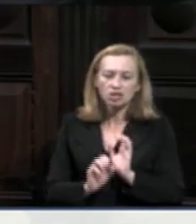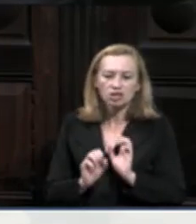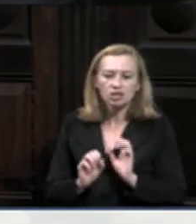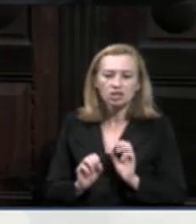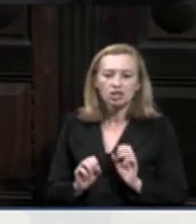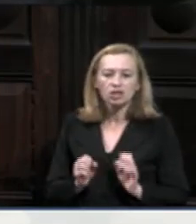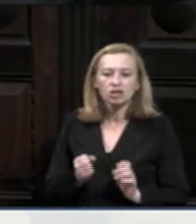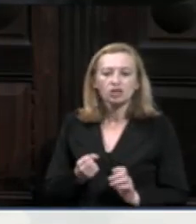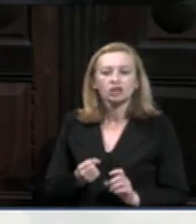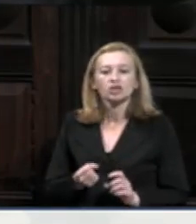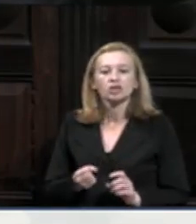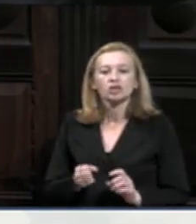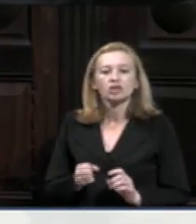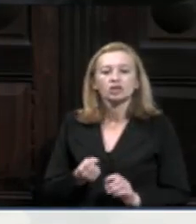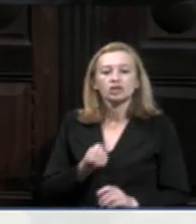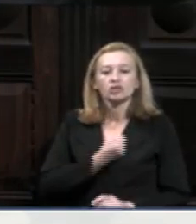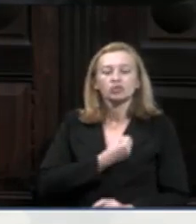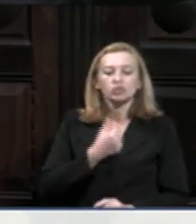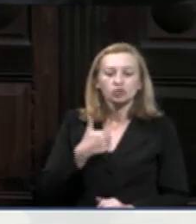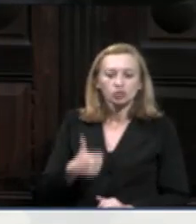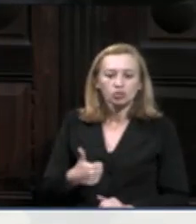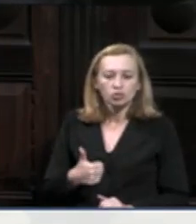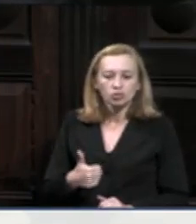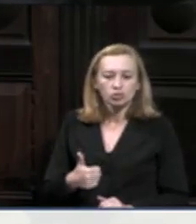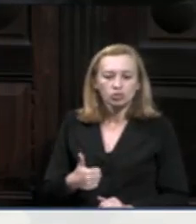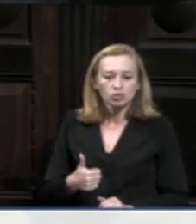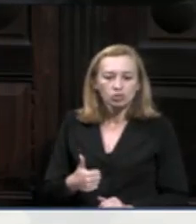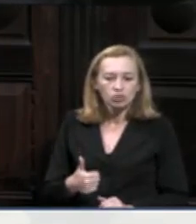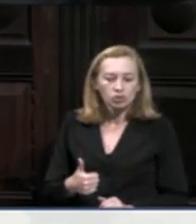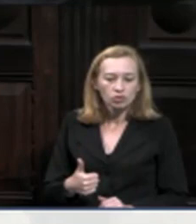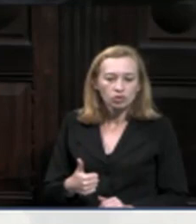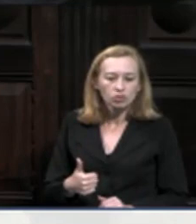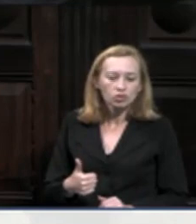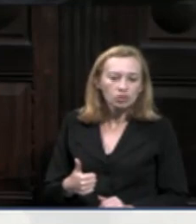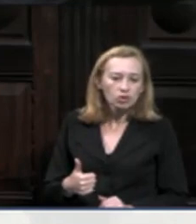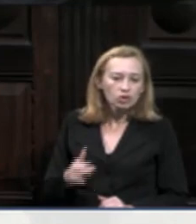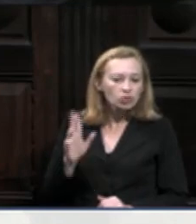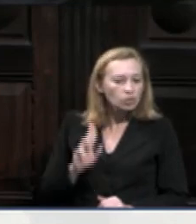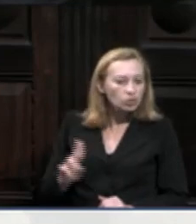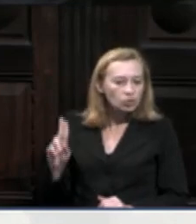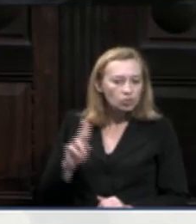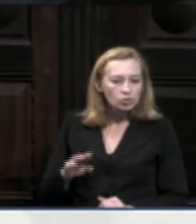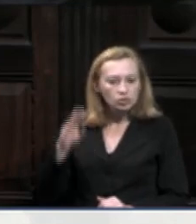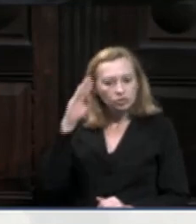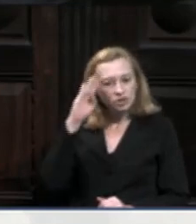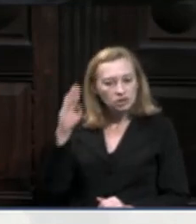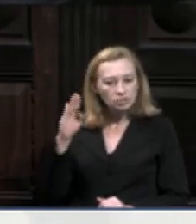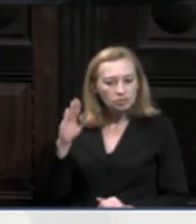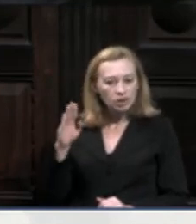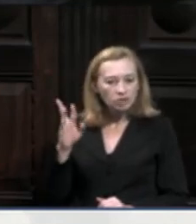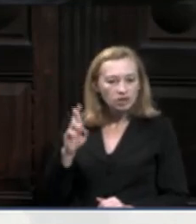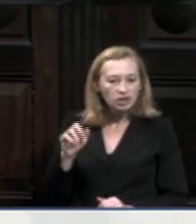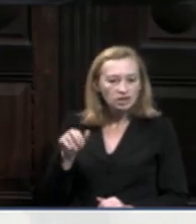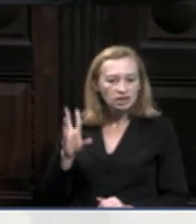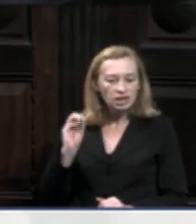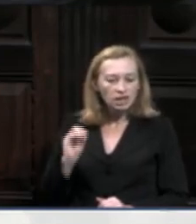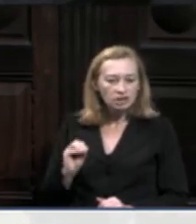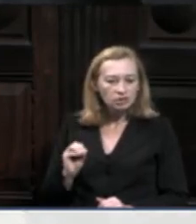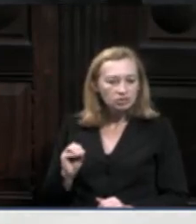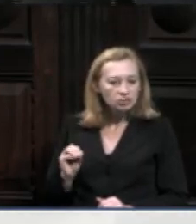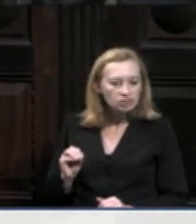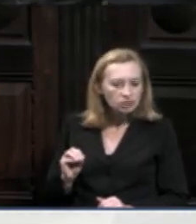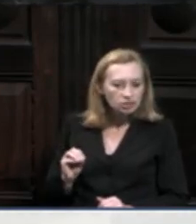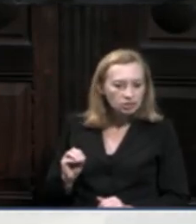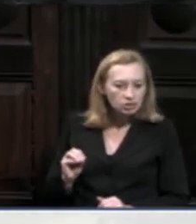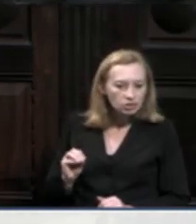1. Modifique-se a emenda que passa a ter a seguinte redação: dispõe sobre o uso preferencial de agregados reciclados